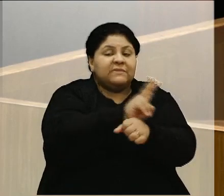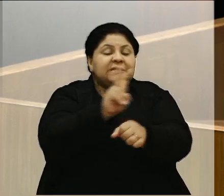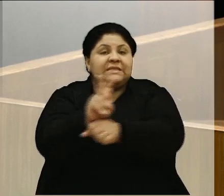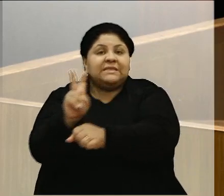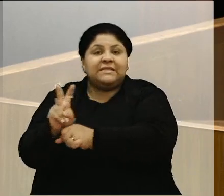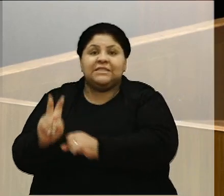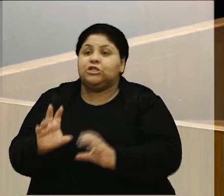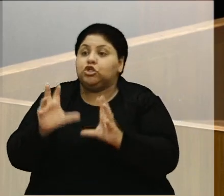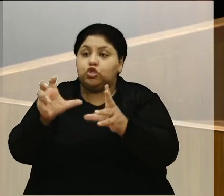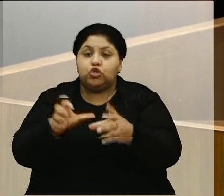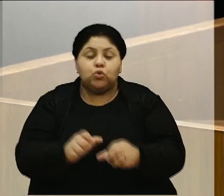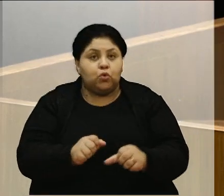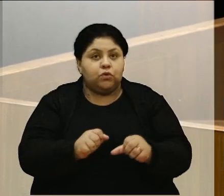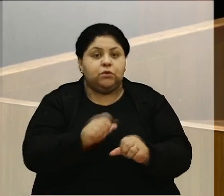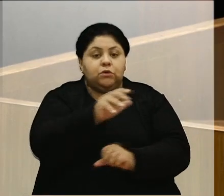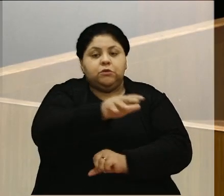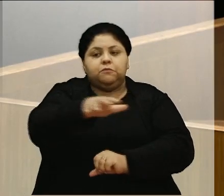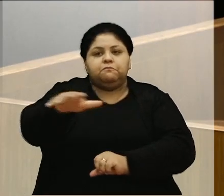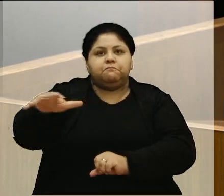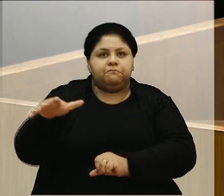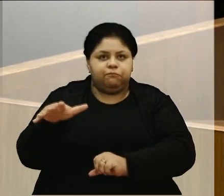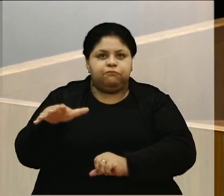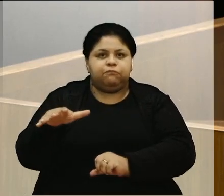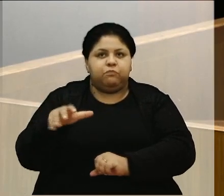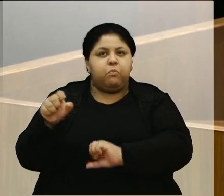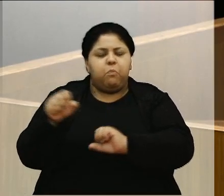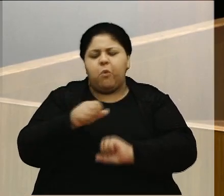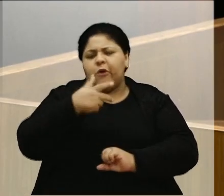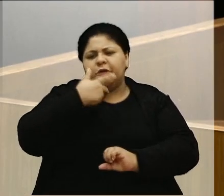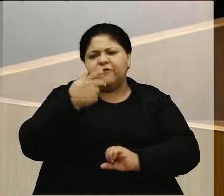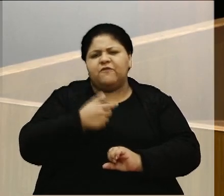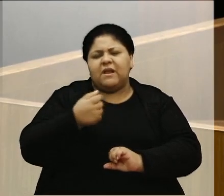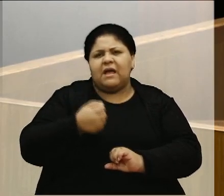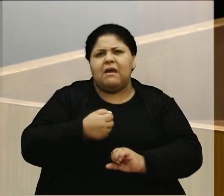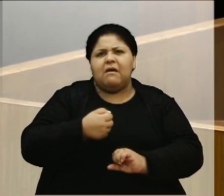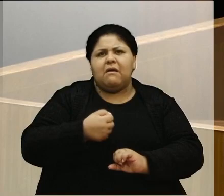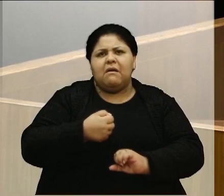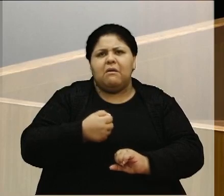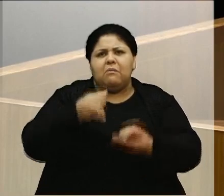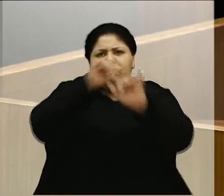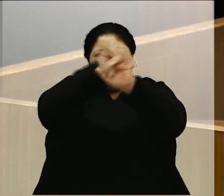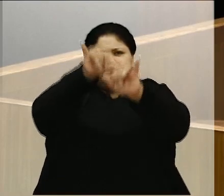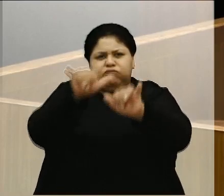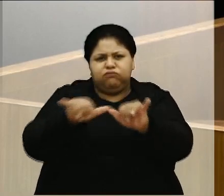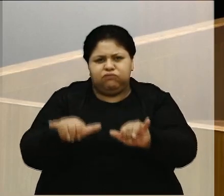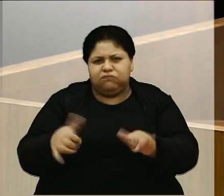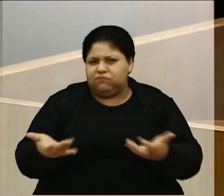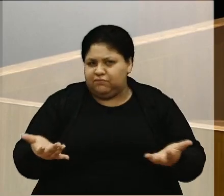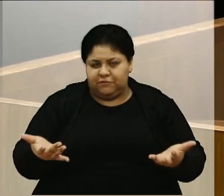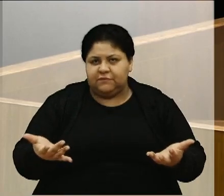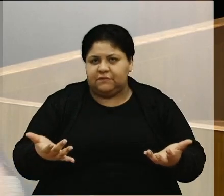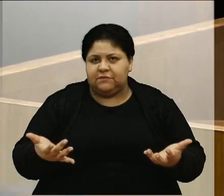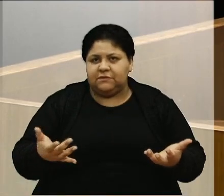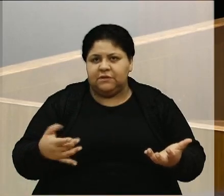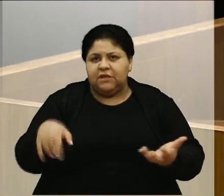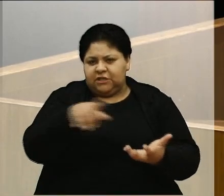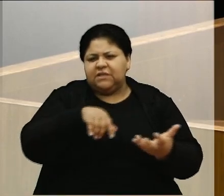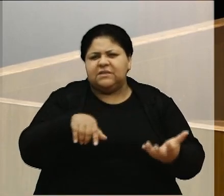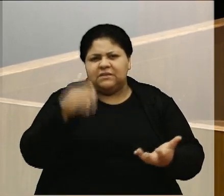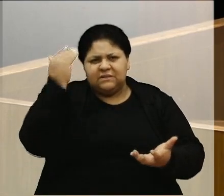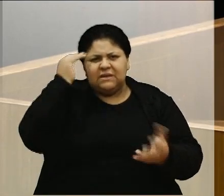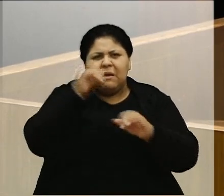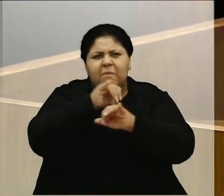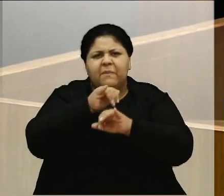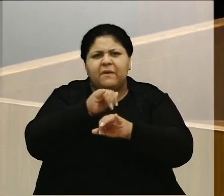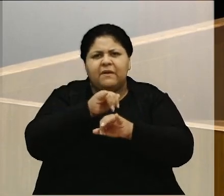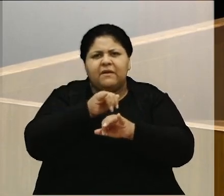as esferas. E eu poderia falar aqui de muitos dados, mas eu quero chamar a atenção, esses dados são públicos, a gente sabe, né? Mas eu quero